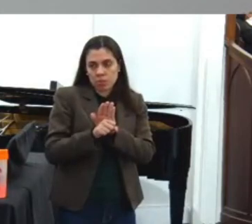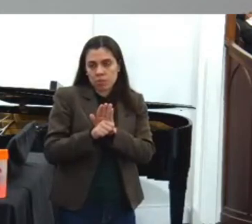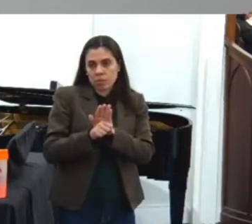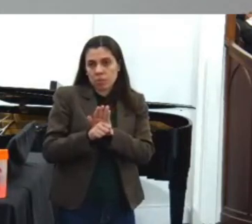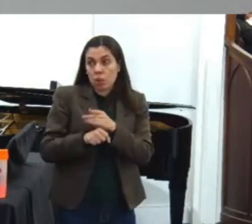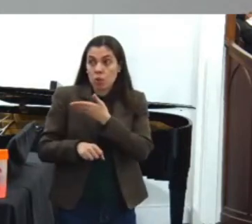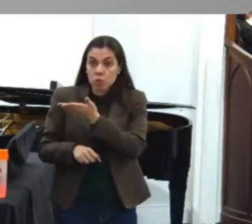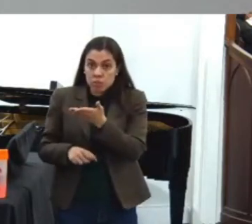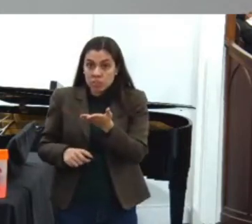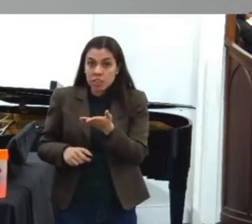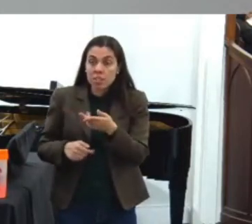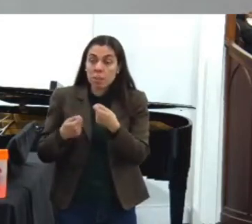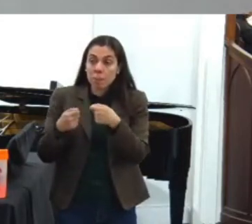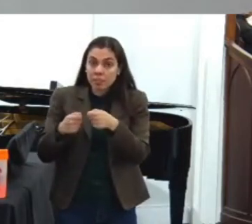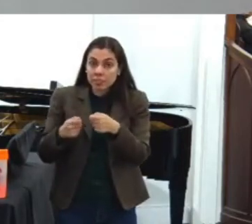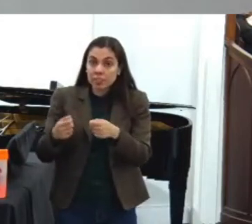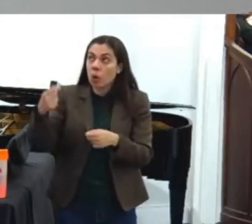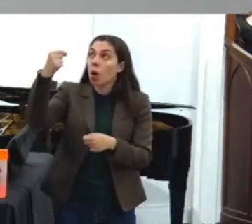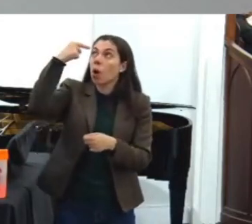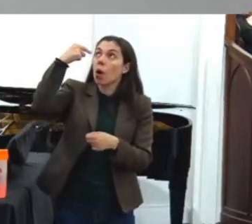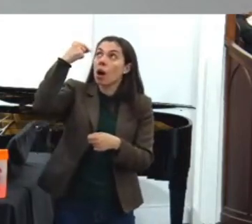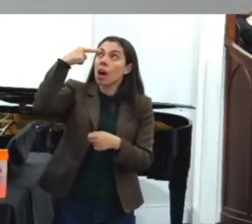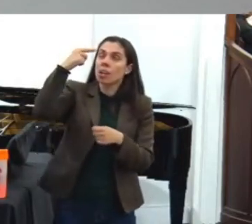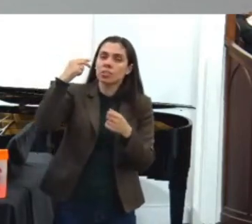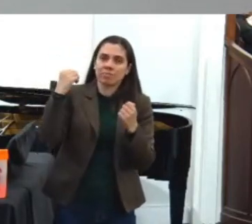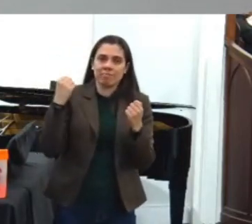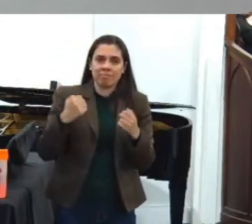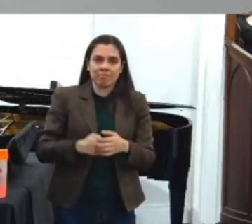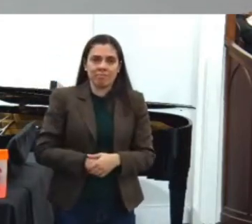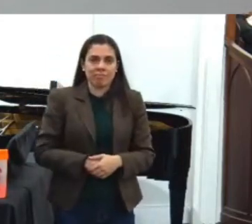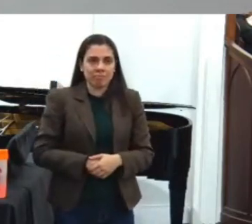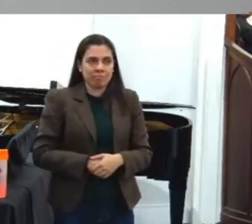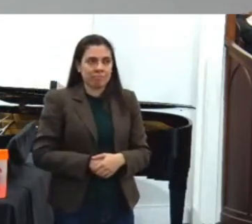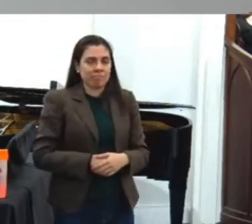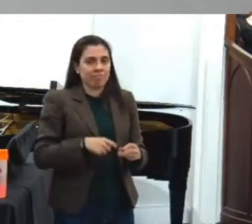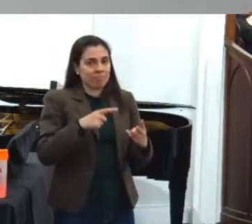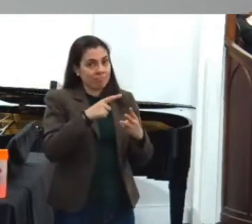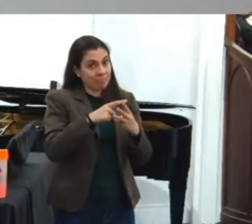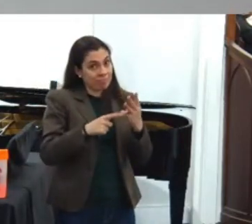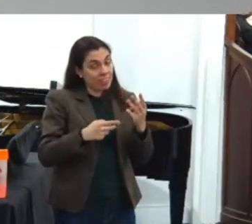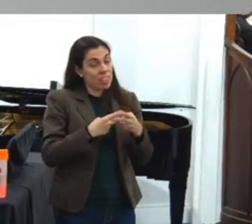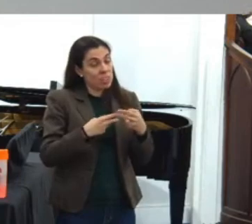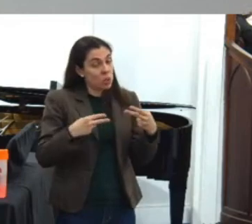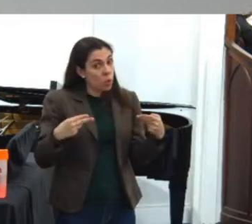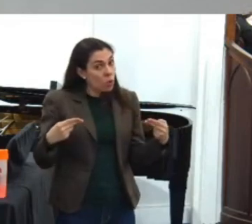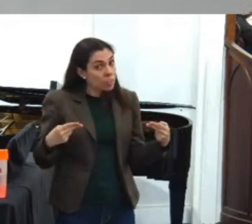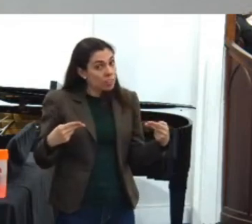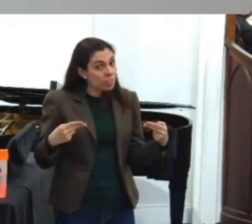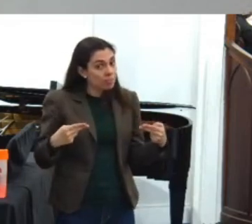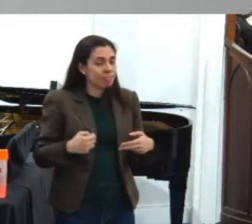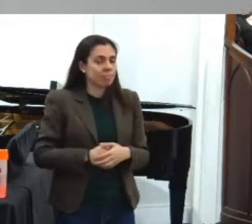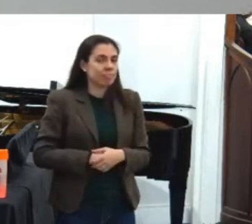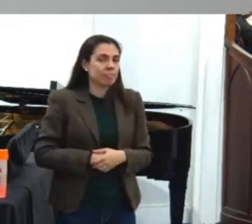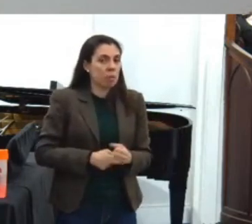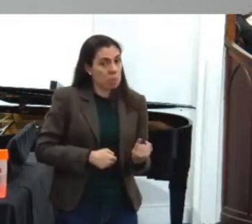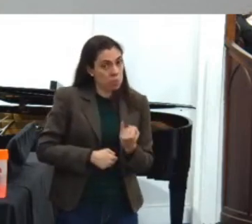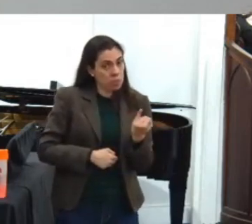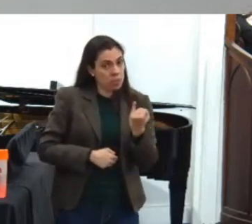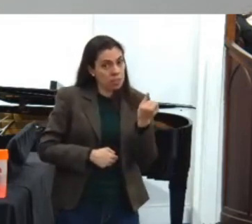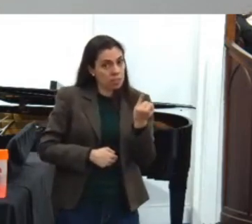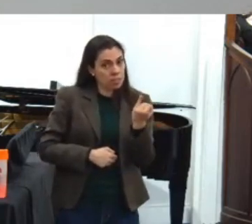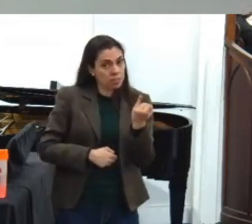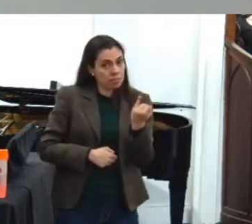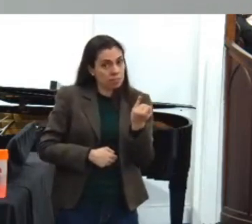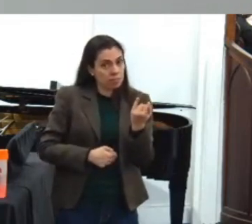maravilhoso conselheiro, toca em 3 aspectos daquilo que nós acabamos de ouvir.